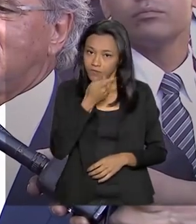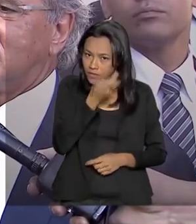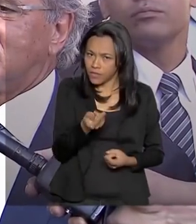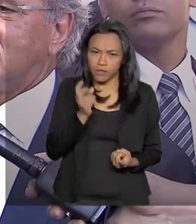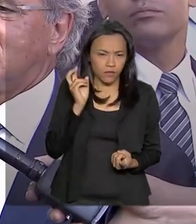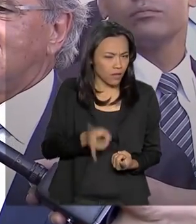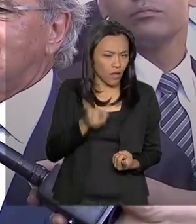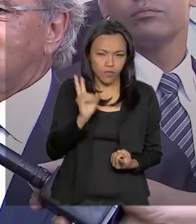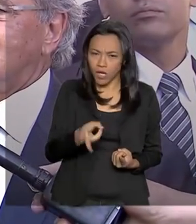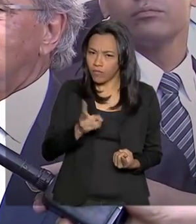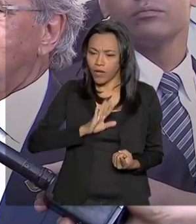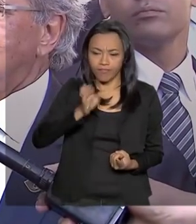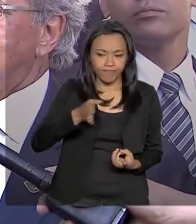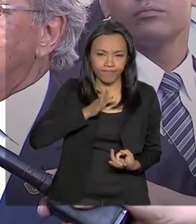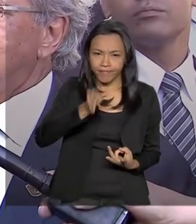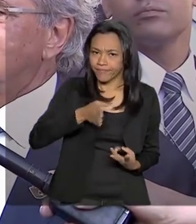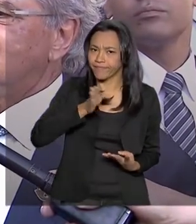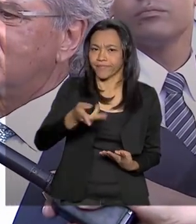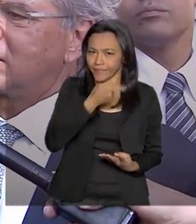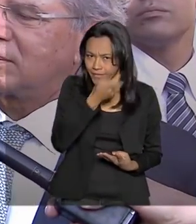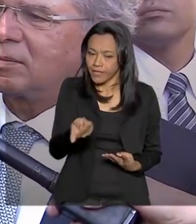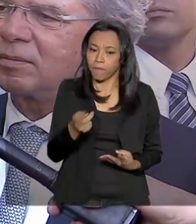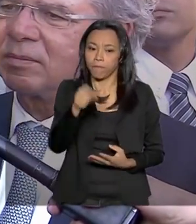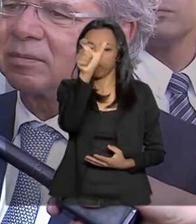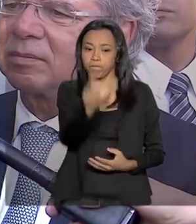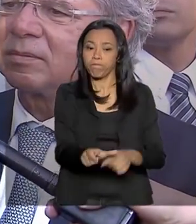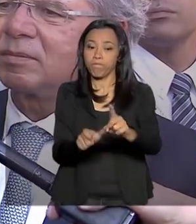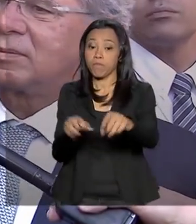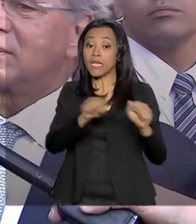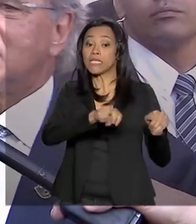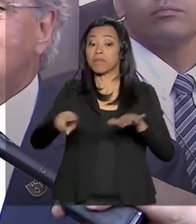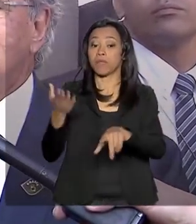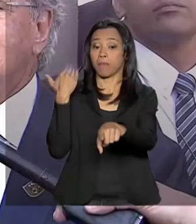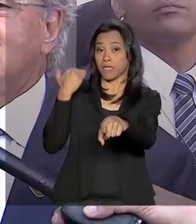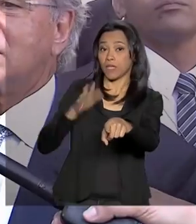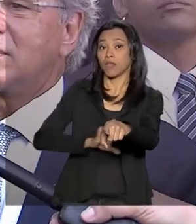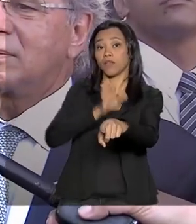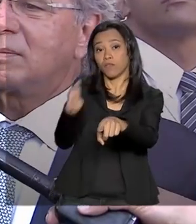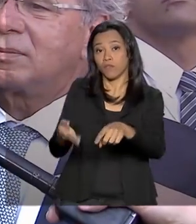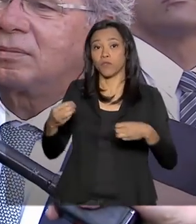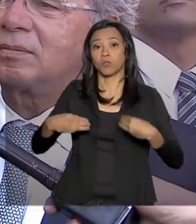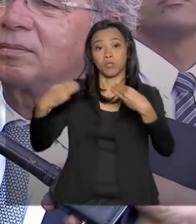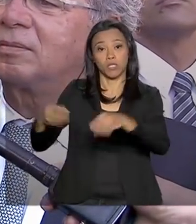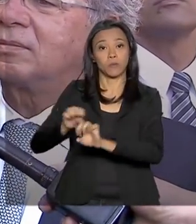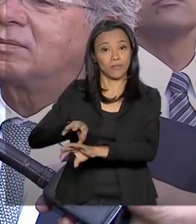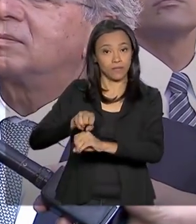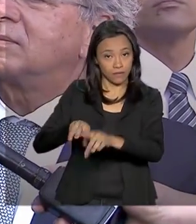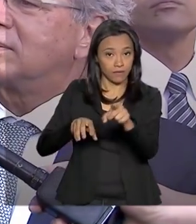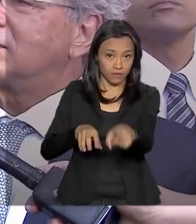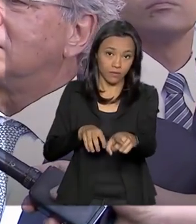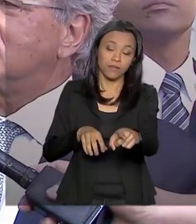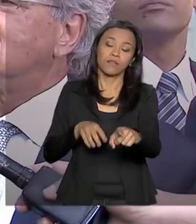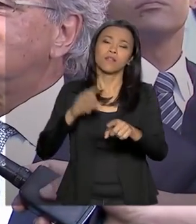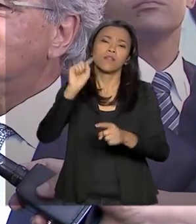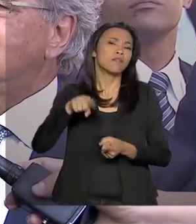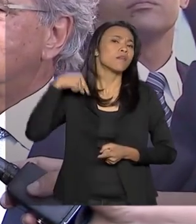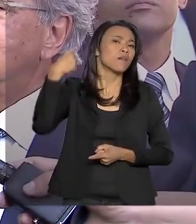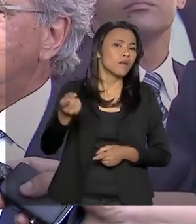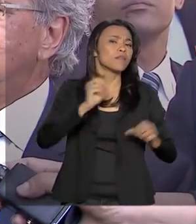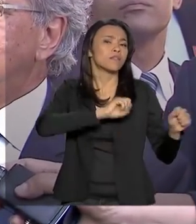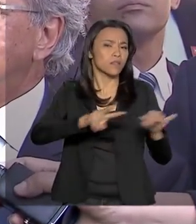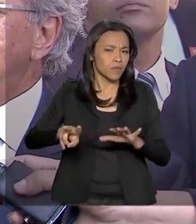frequentes. Essa vinda minha aqui com o Paulo Guedes, a semana retrasada estive no Ministério da Educação, a semana que vem